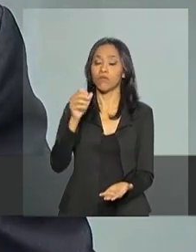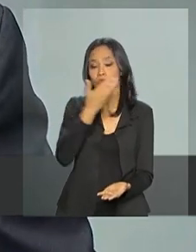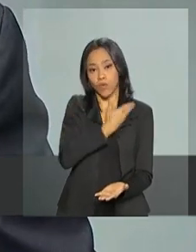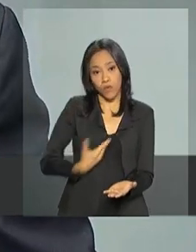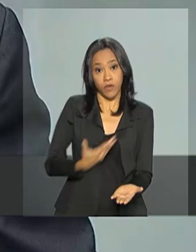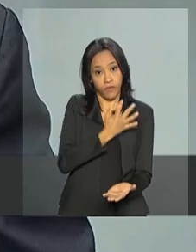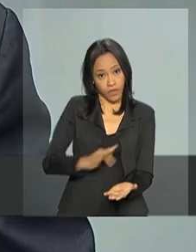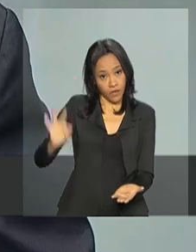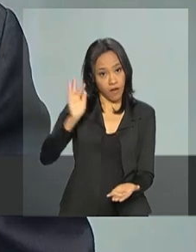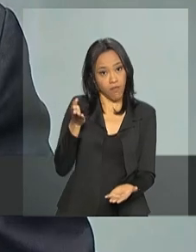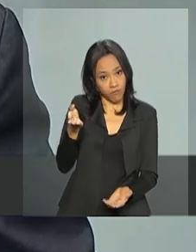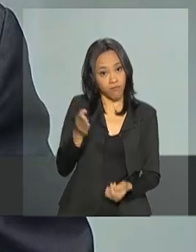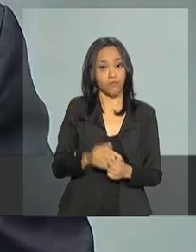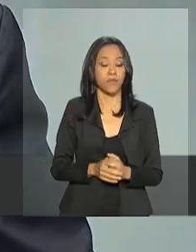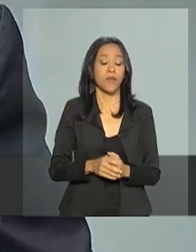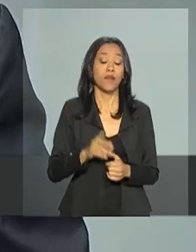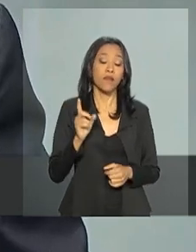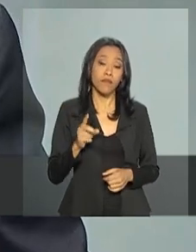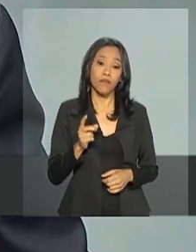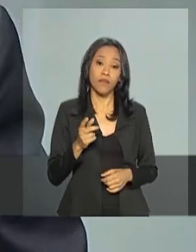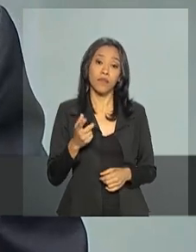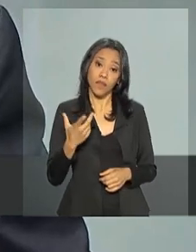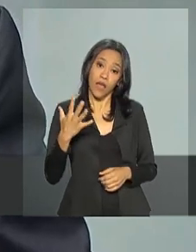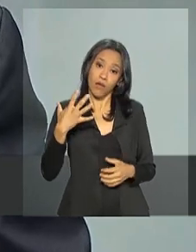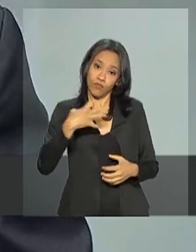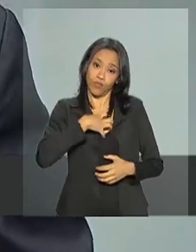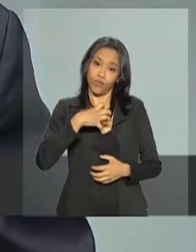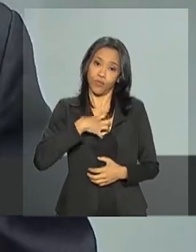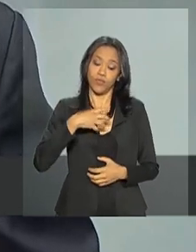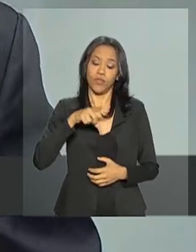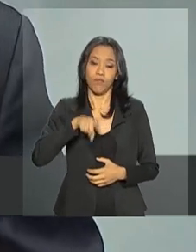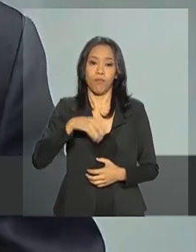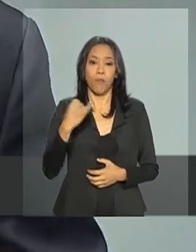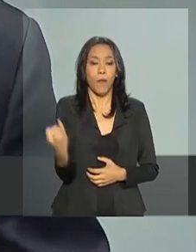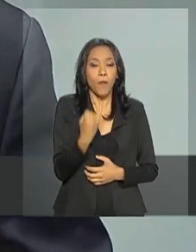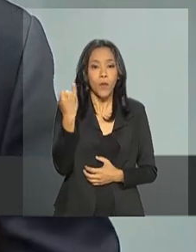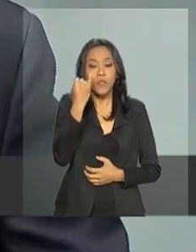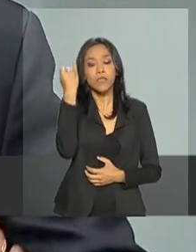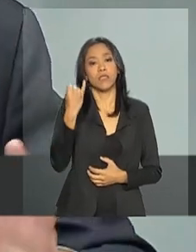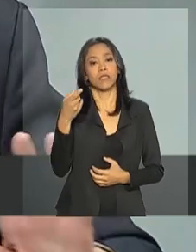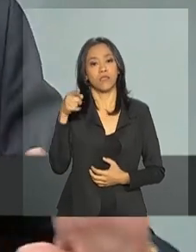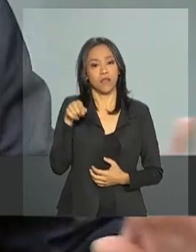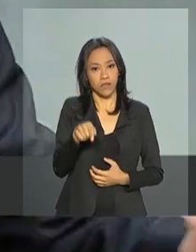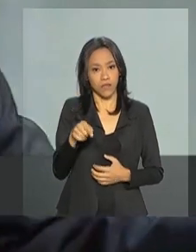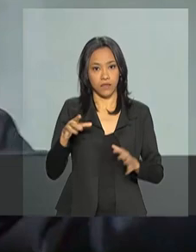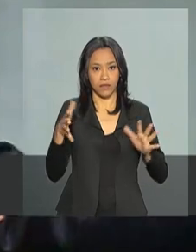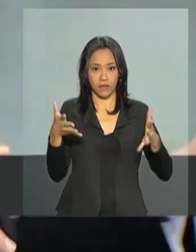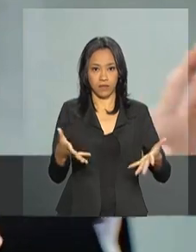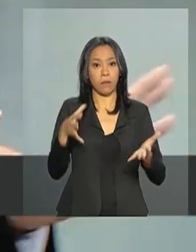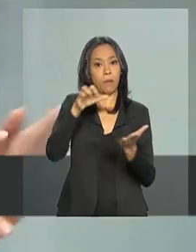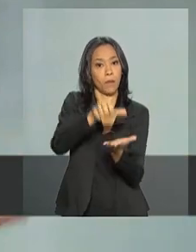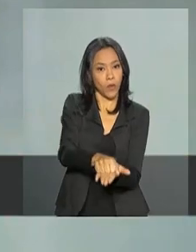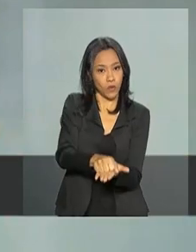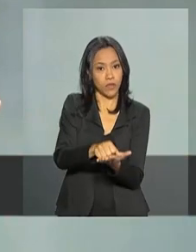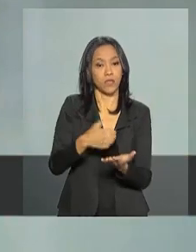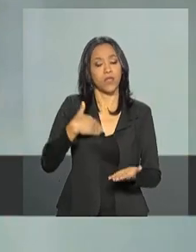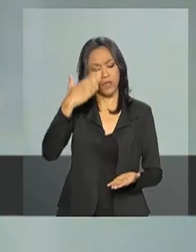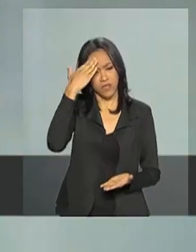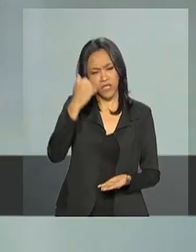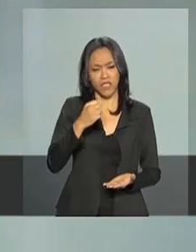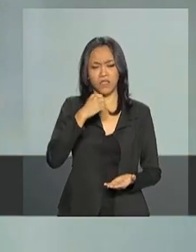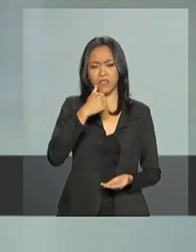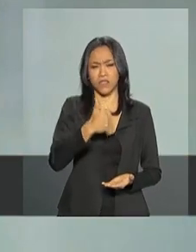a importância desta atividade no Estado brasileiro. Eu sei que são cerca de